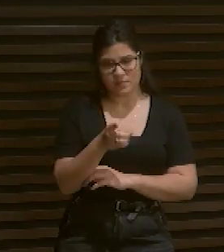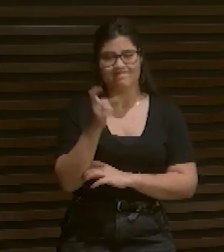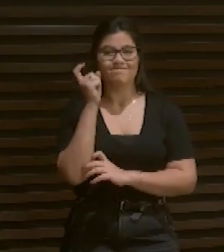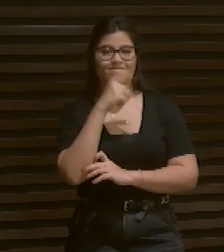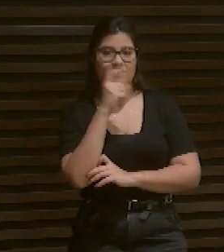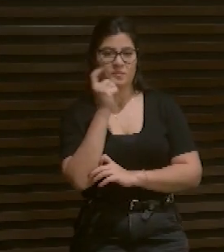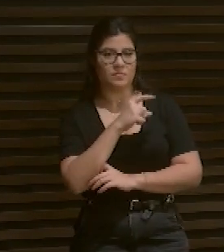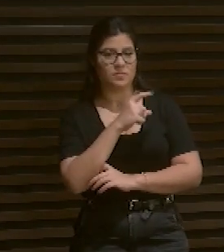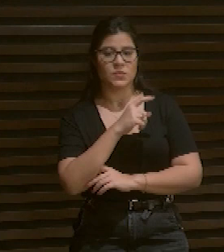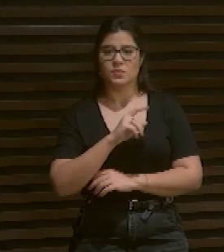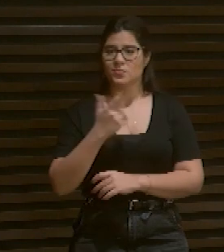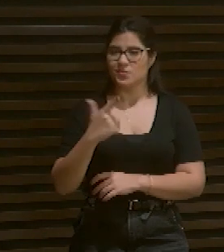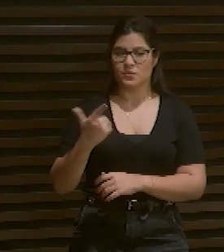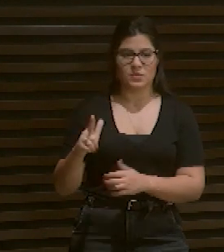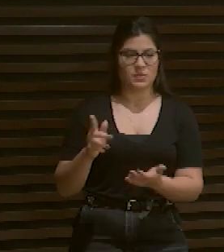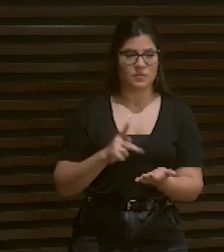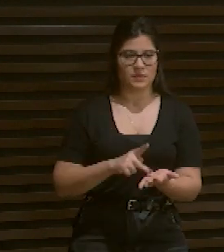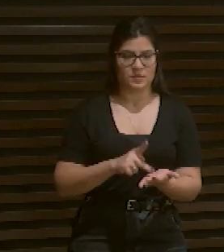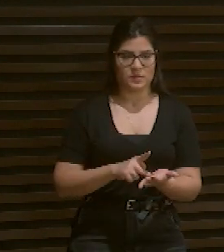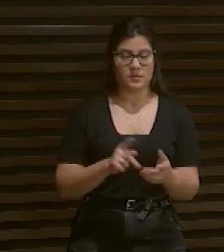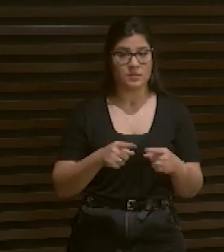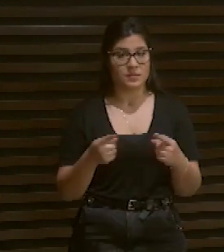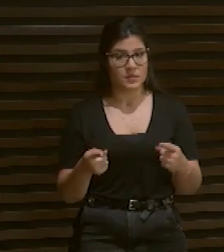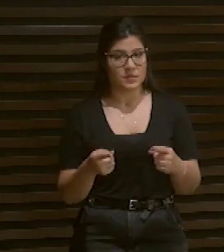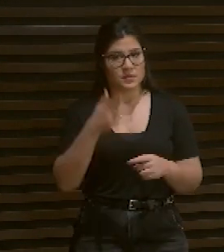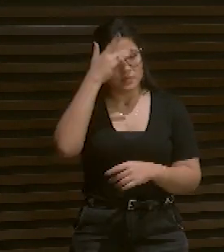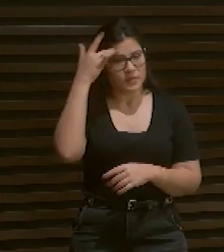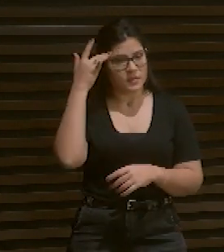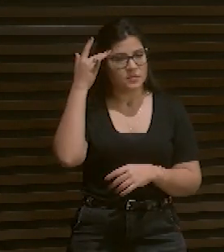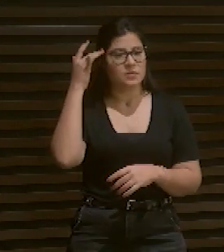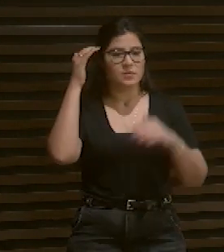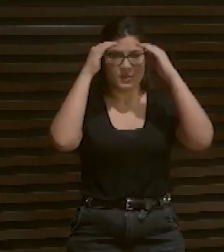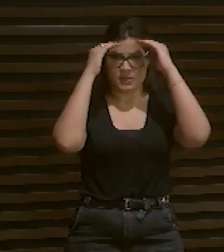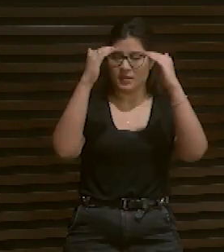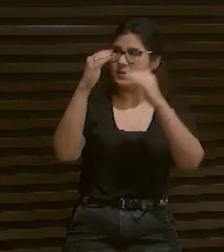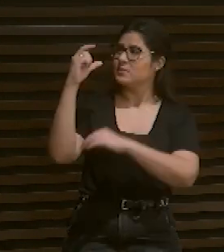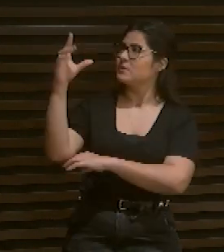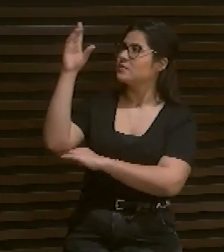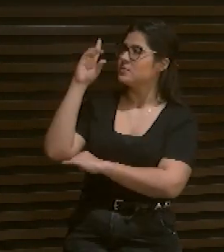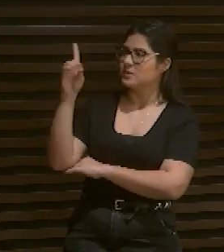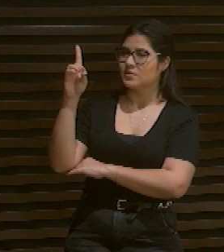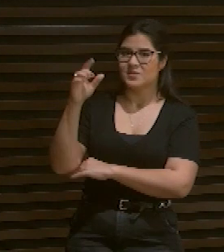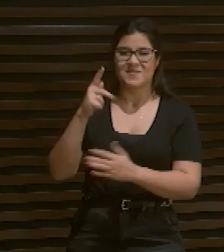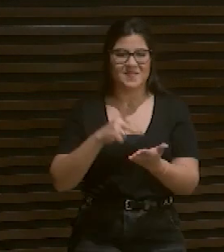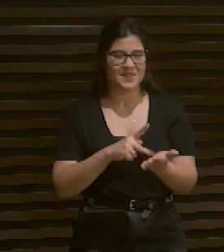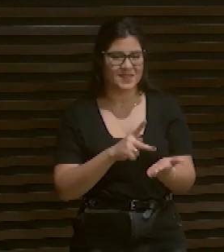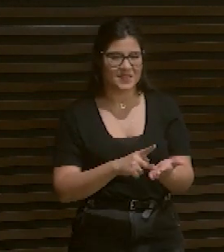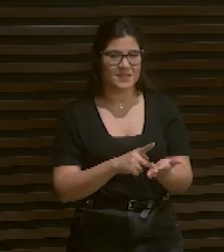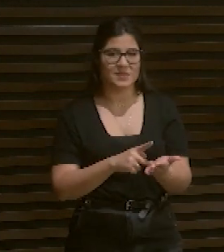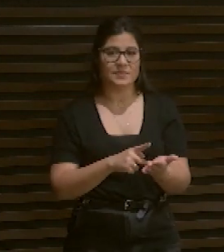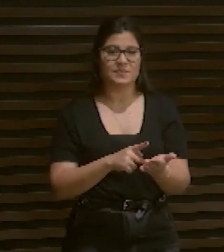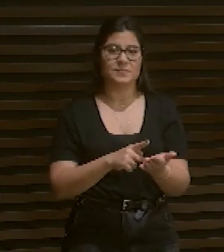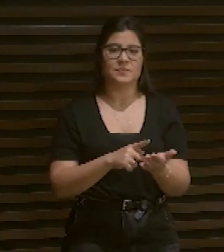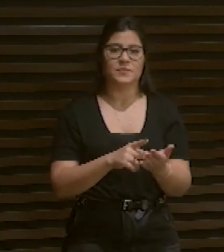nele não está a verdade. Aquele, entretanto, que guarda a sua palavra, nele verdadeiramente tem